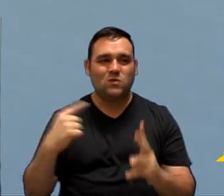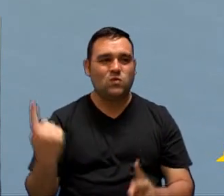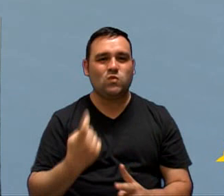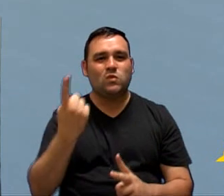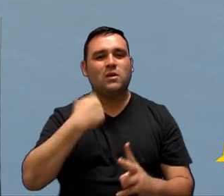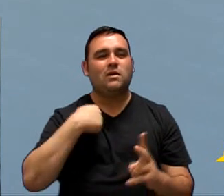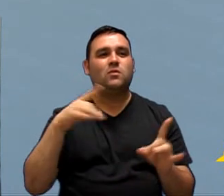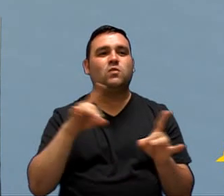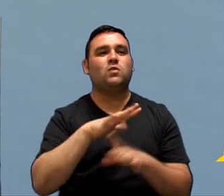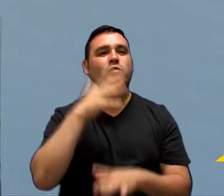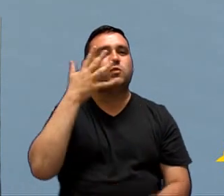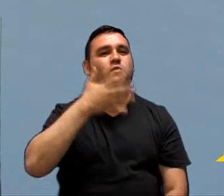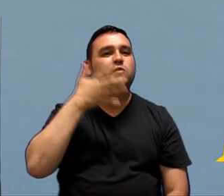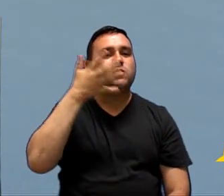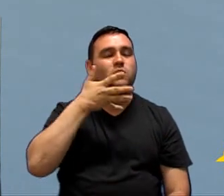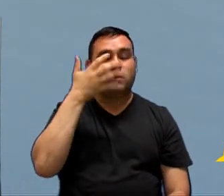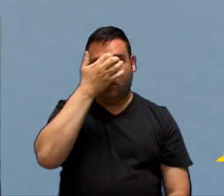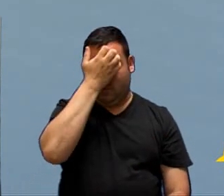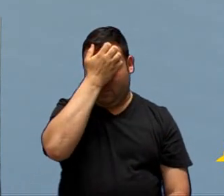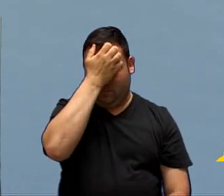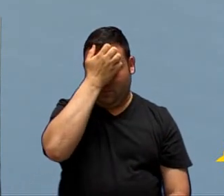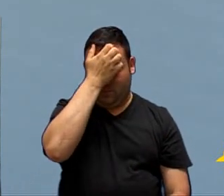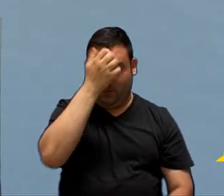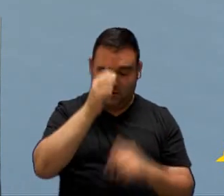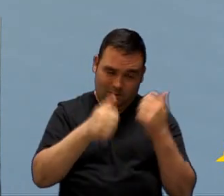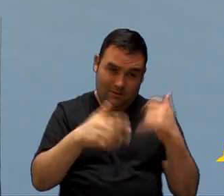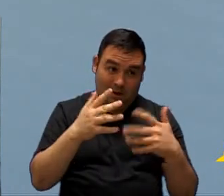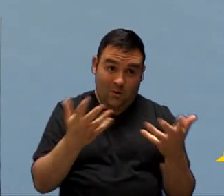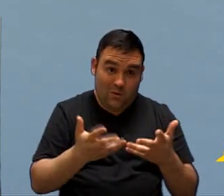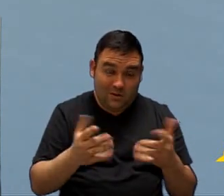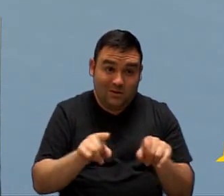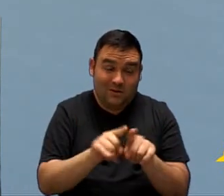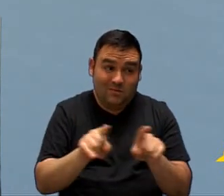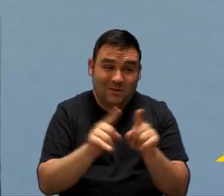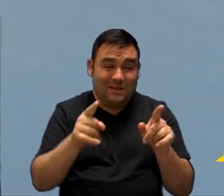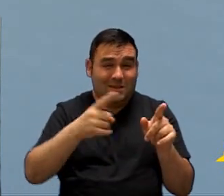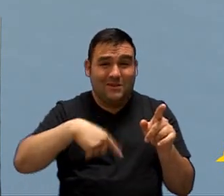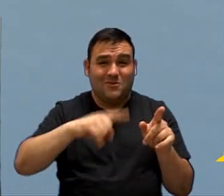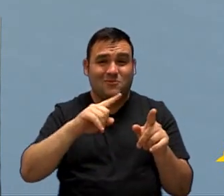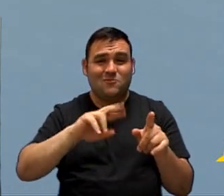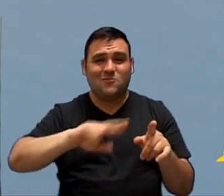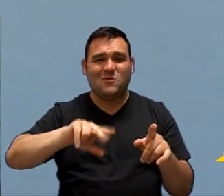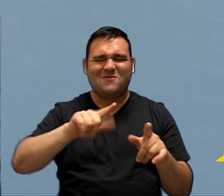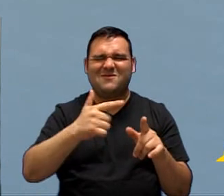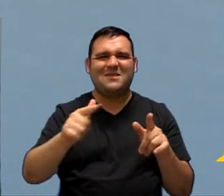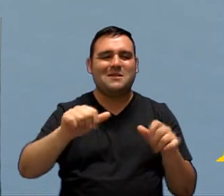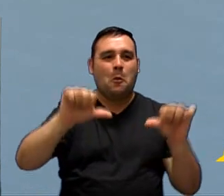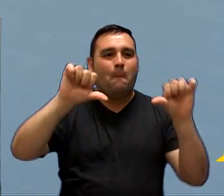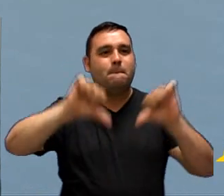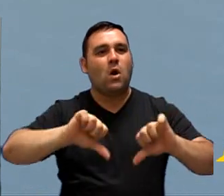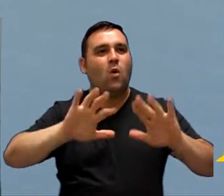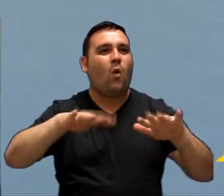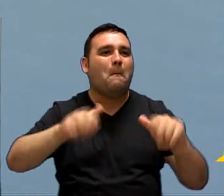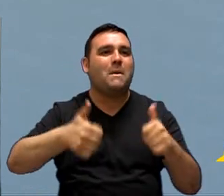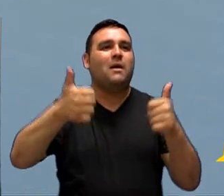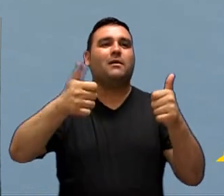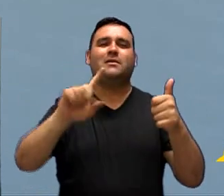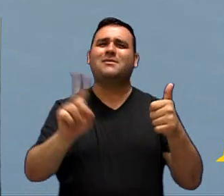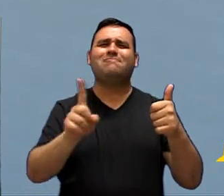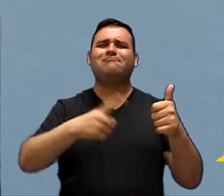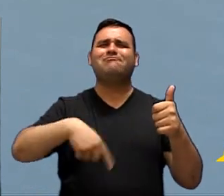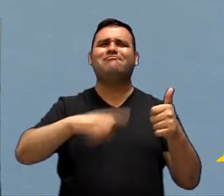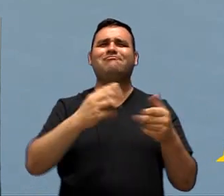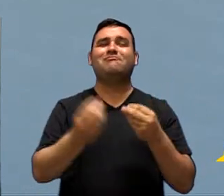eu encerro esse discurso dizendo que esta edição e a gente não foi nem o pior e nem a melhor, a gente só